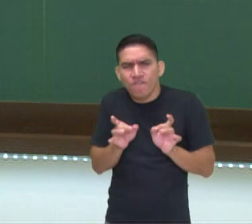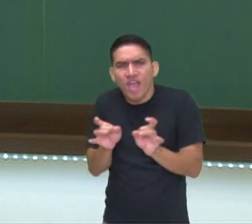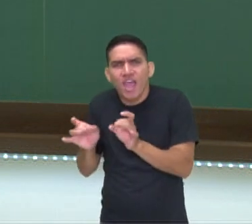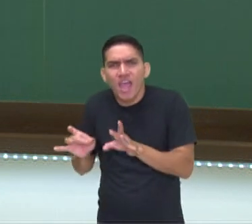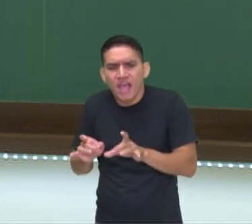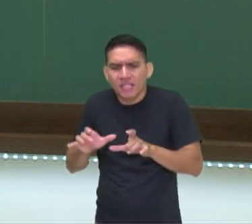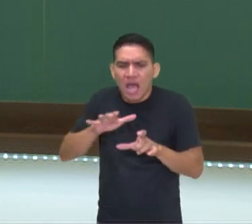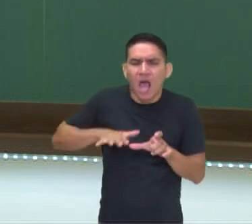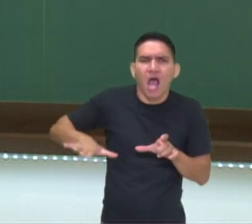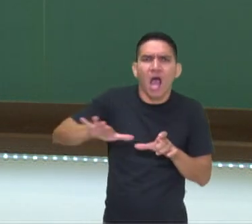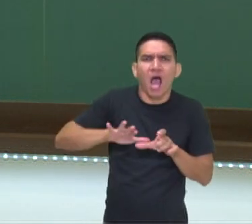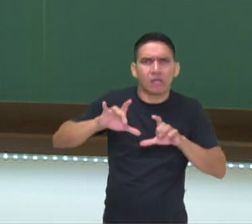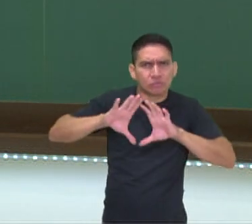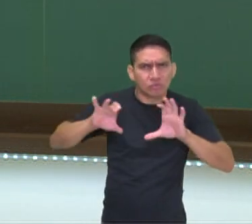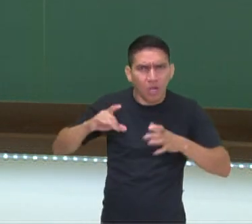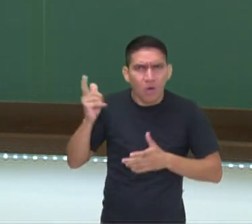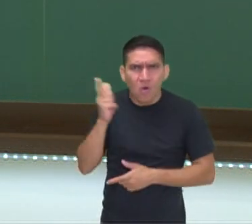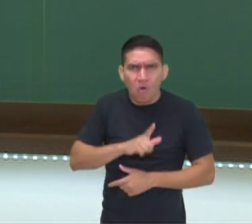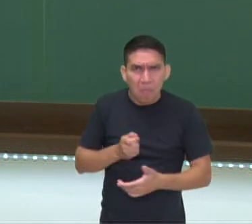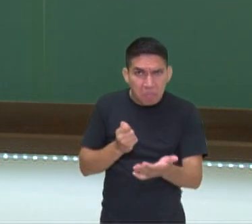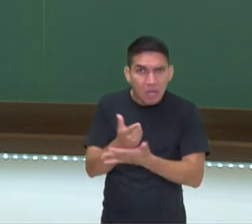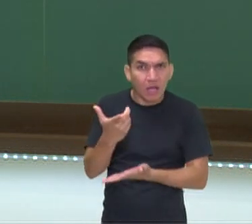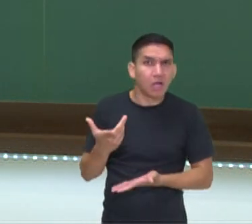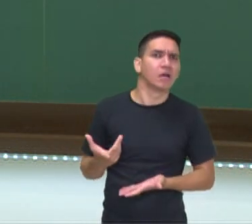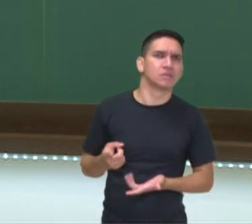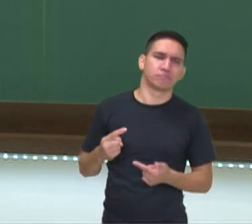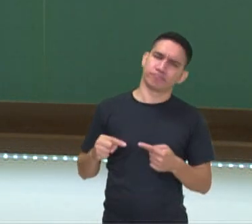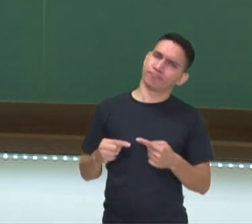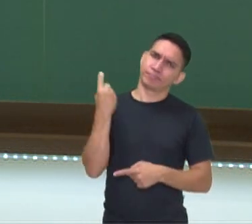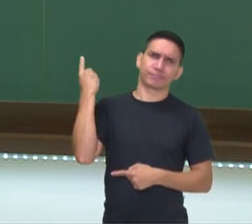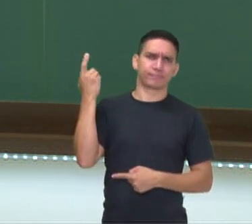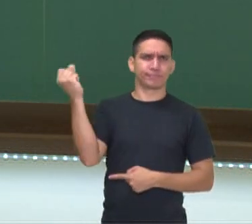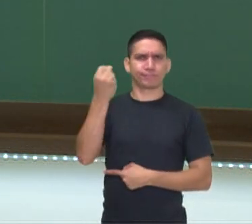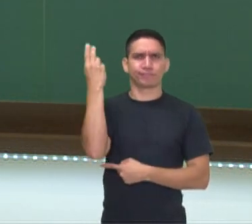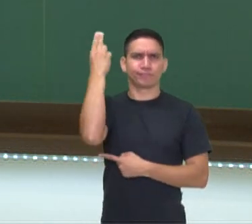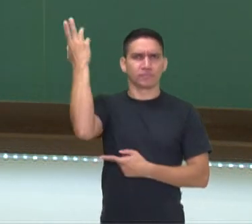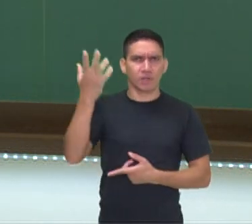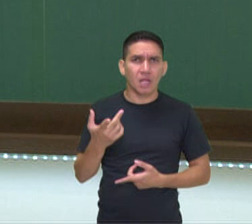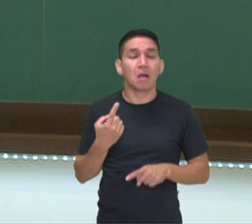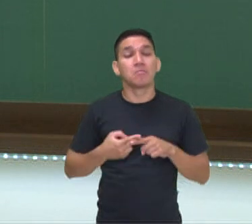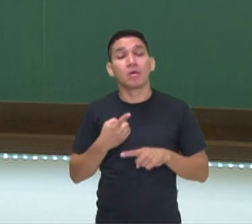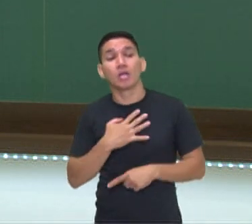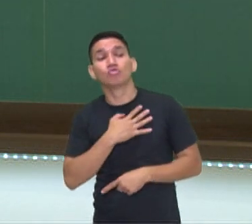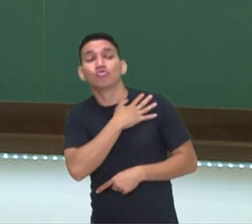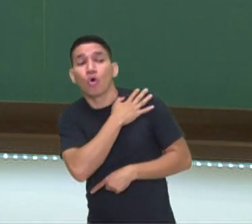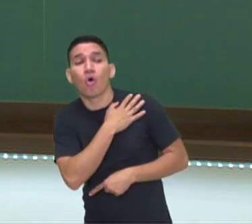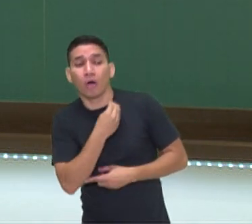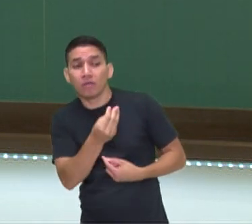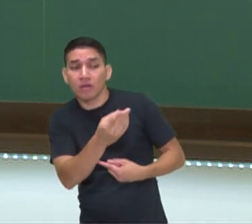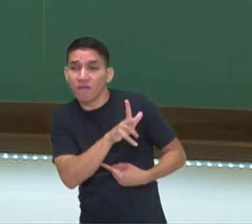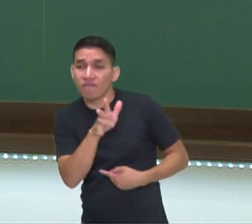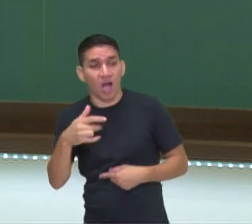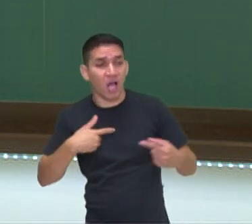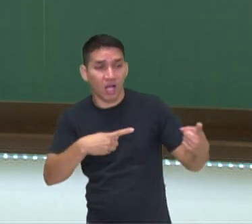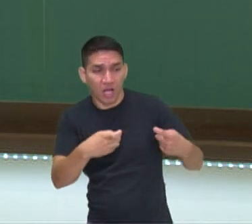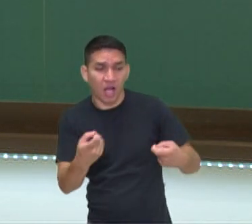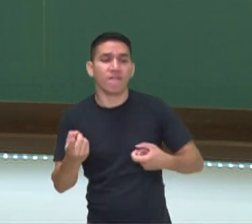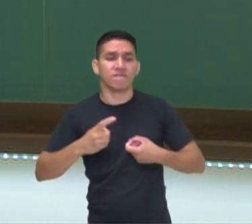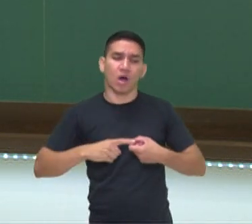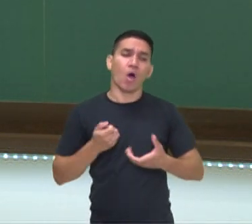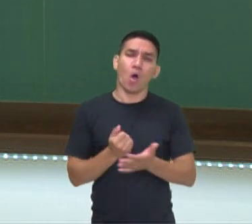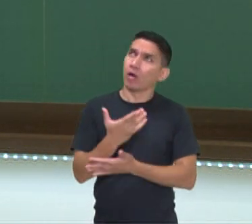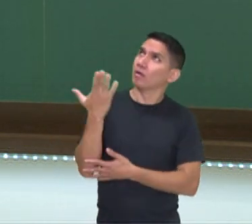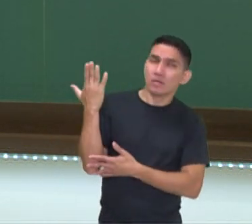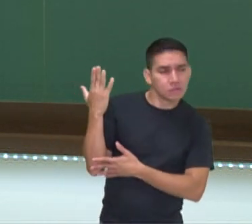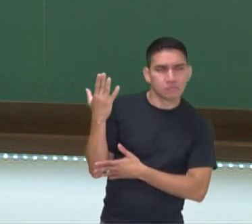para conseguir construir, comprar alimentos para os soldados, porque ele ia para a guerra. Não, e a igreja, depois de tudo